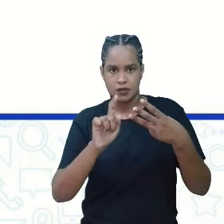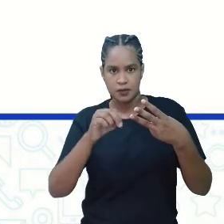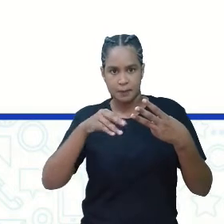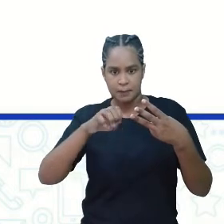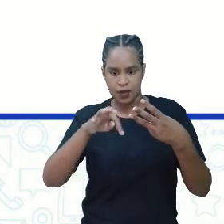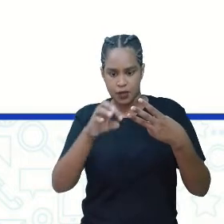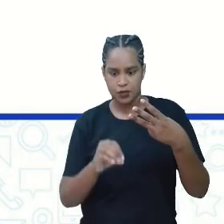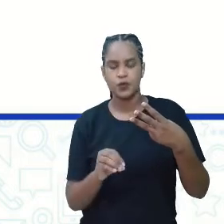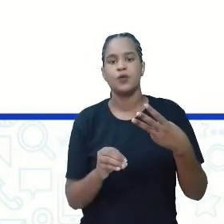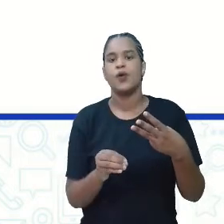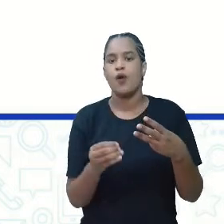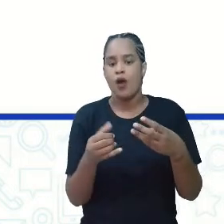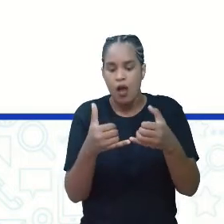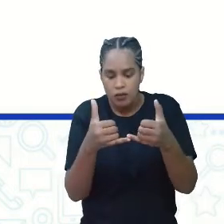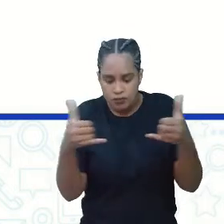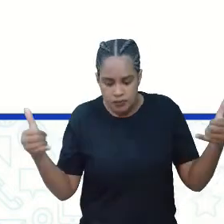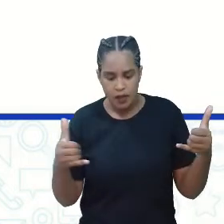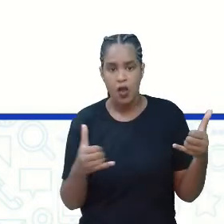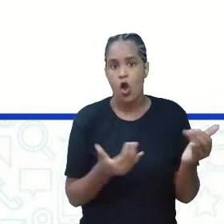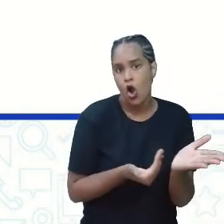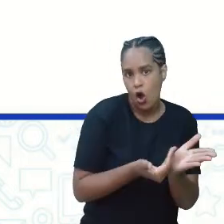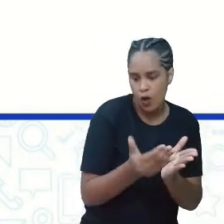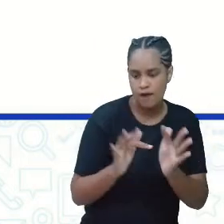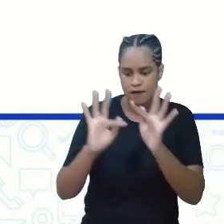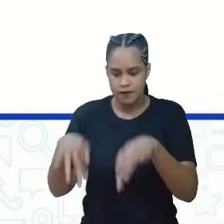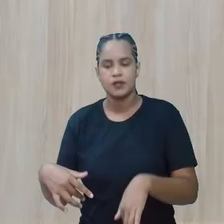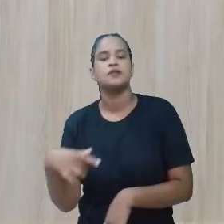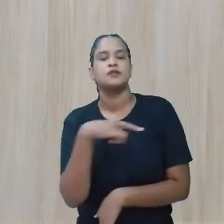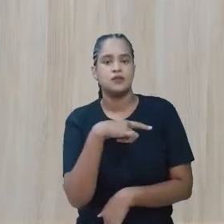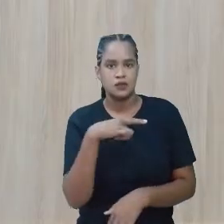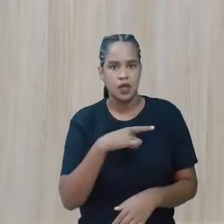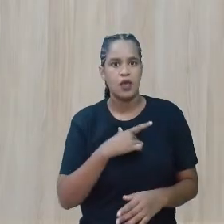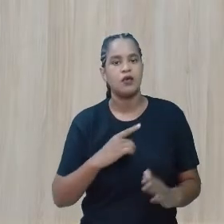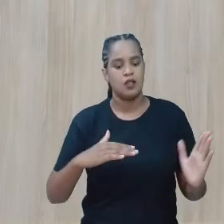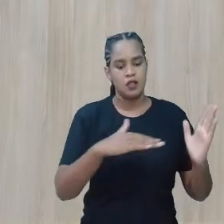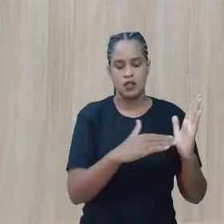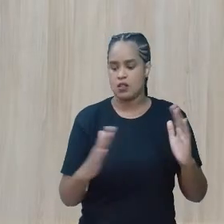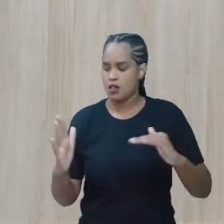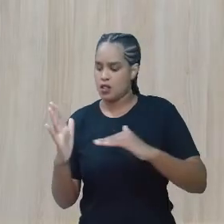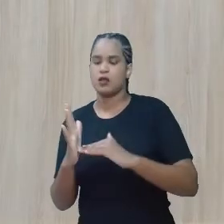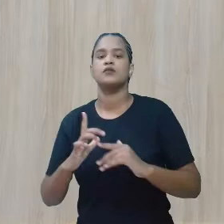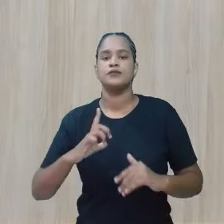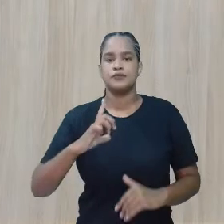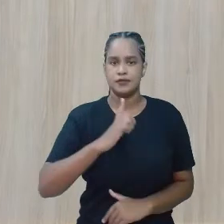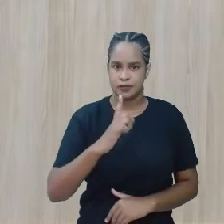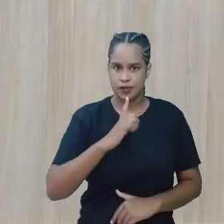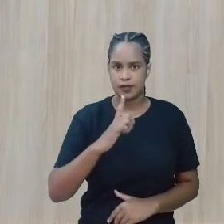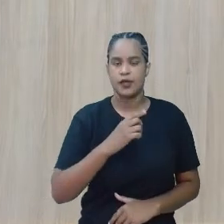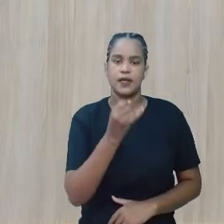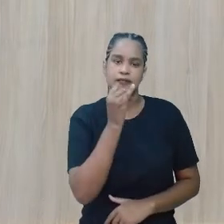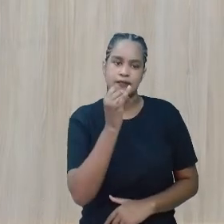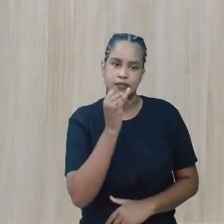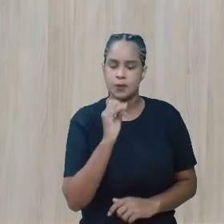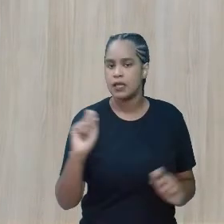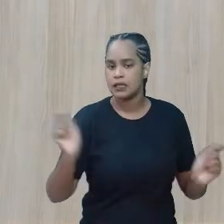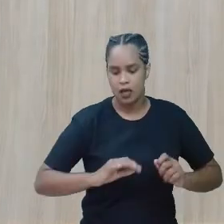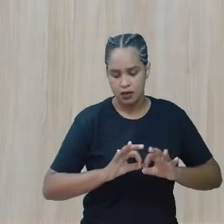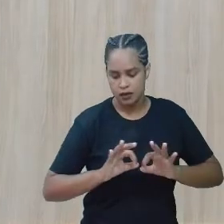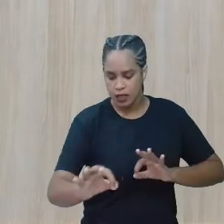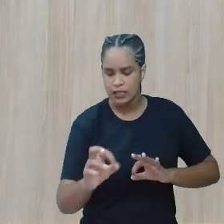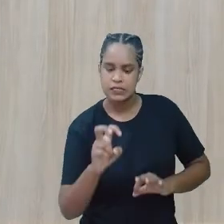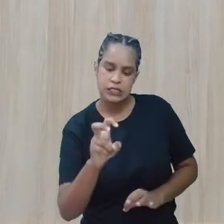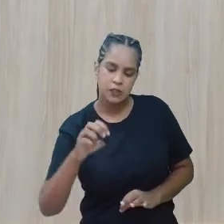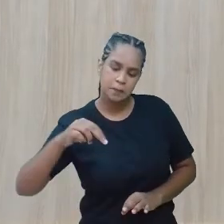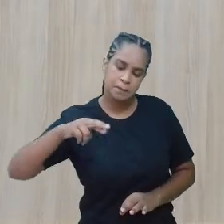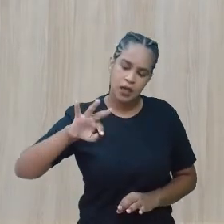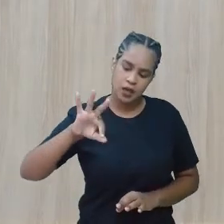um fim, então ele é finito, dá para a gente medir ali, essa semi-reta aqui, ela tem 5 metros, 2 centímetros,